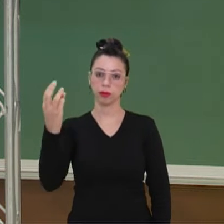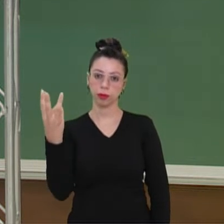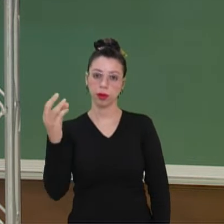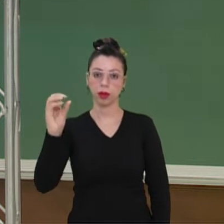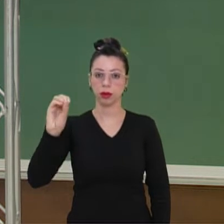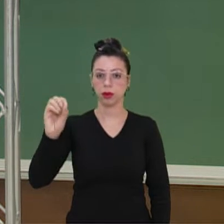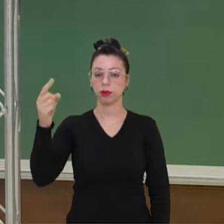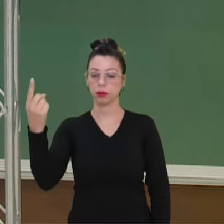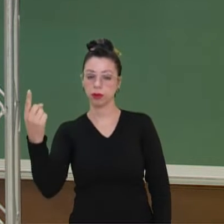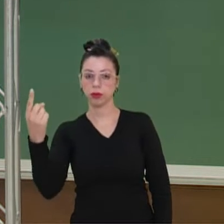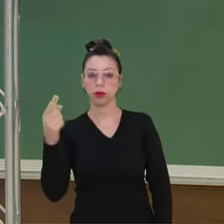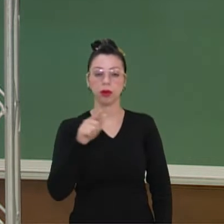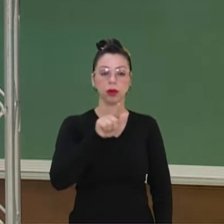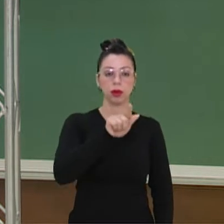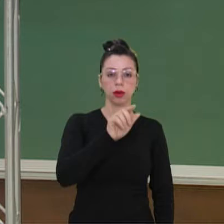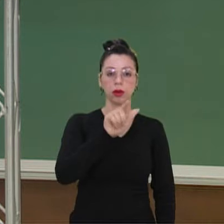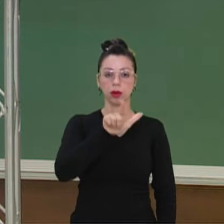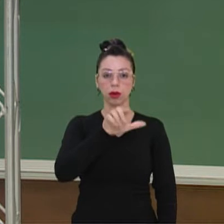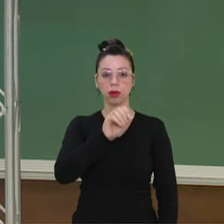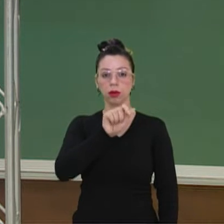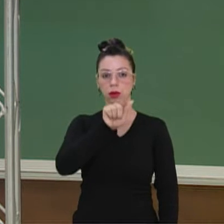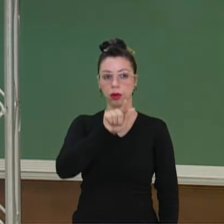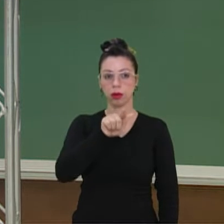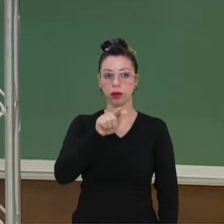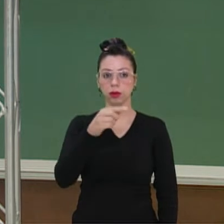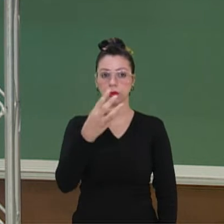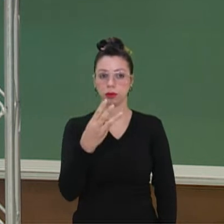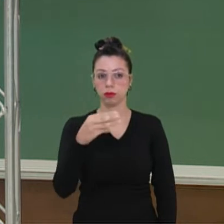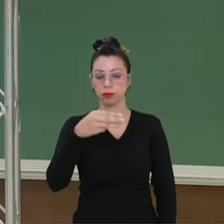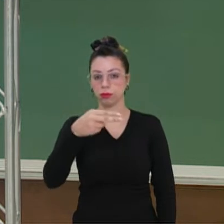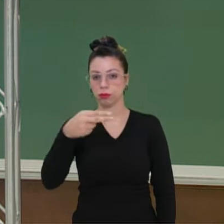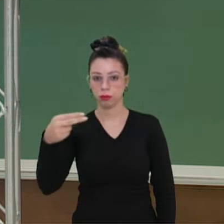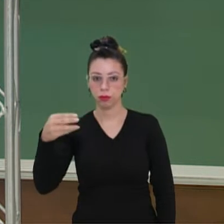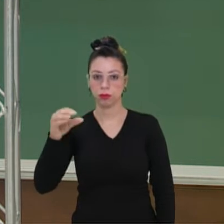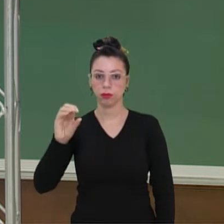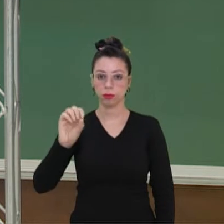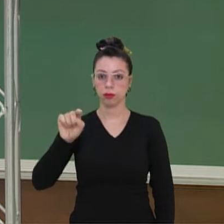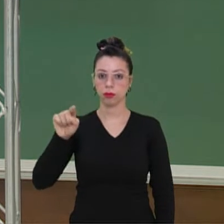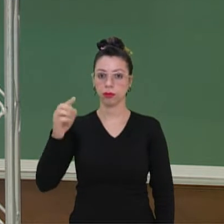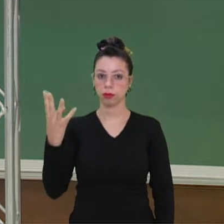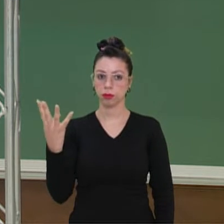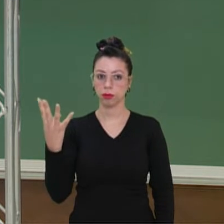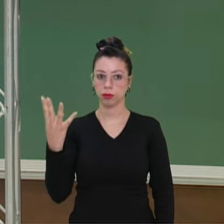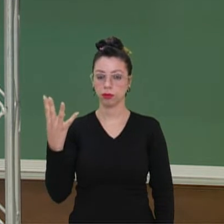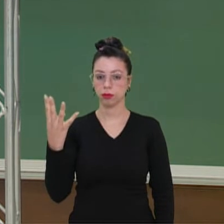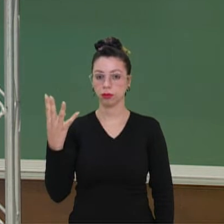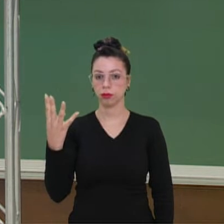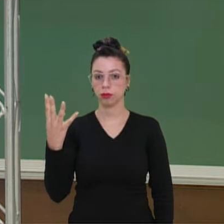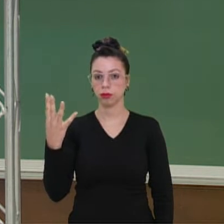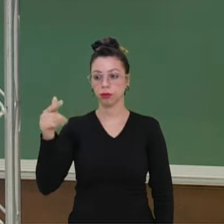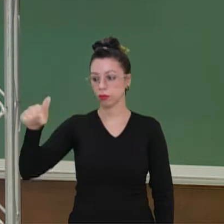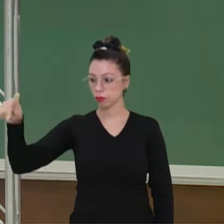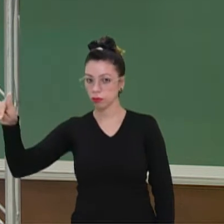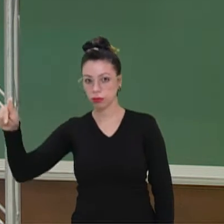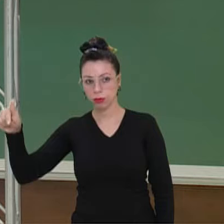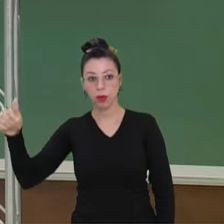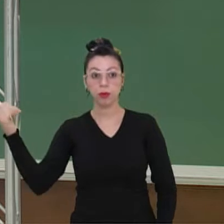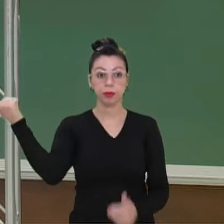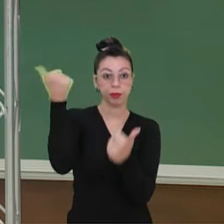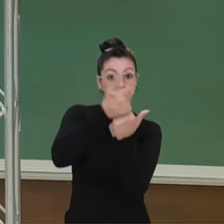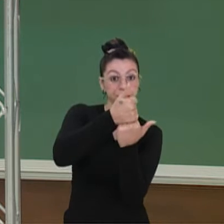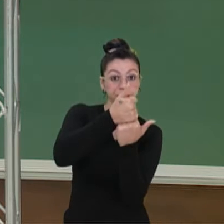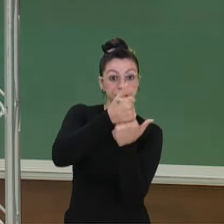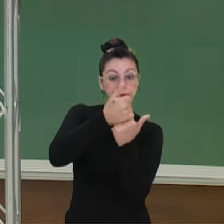0,301 e log de 3 é igual 0,477. Que é isso que você está imaginando. Vamos substituir. Olha lá o que